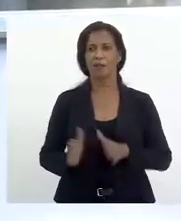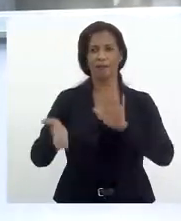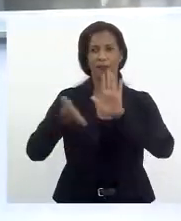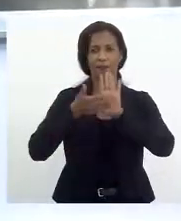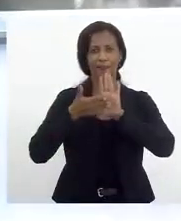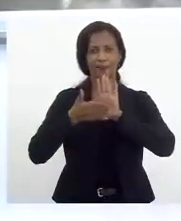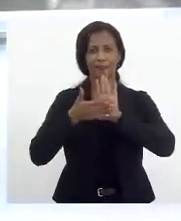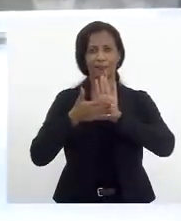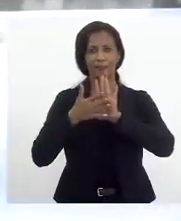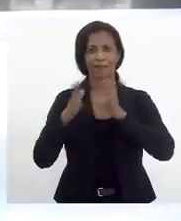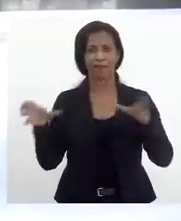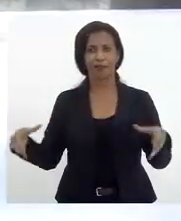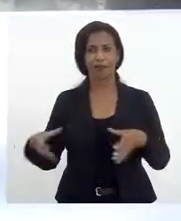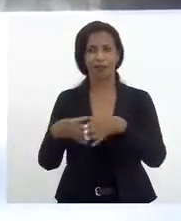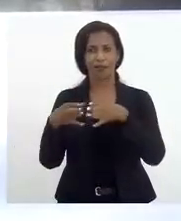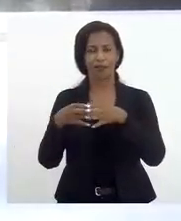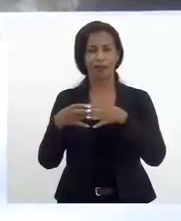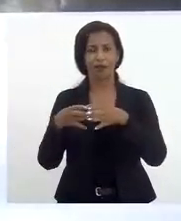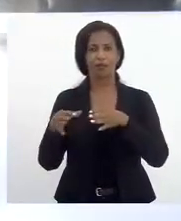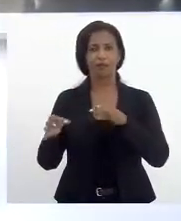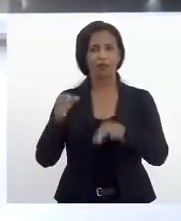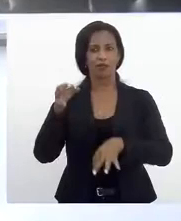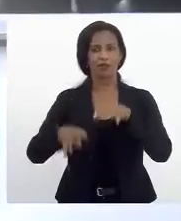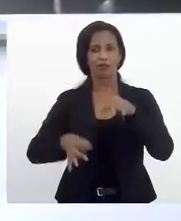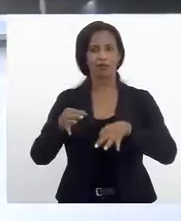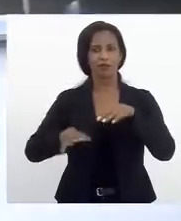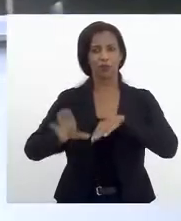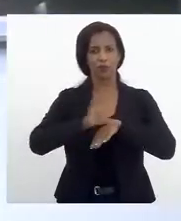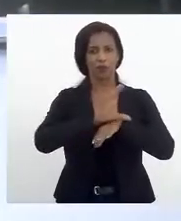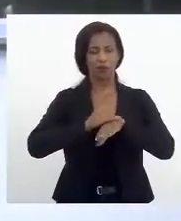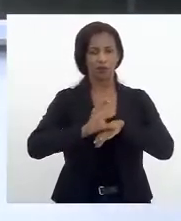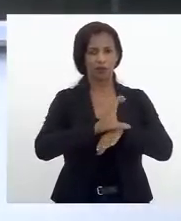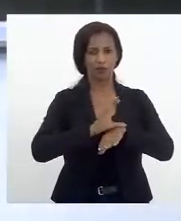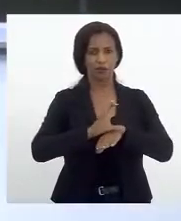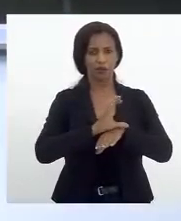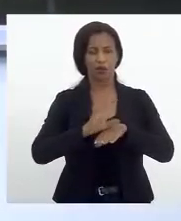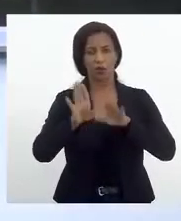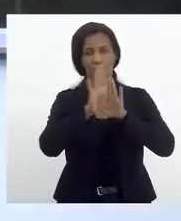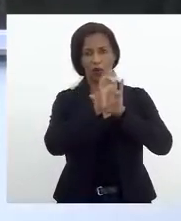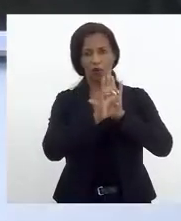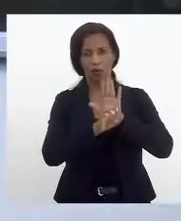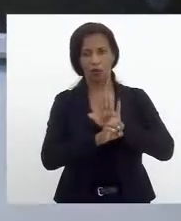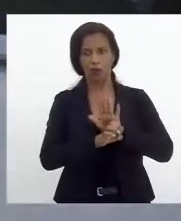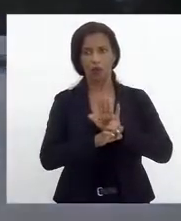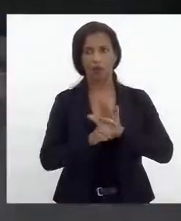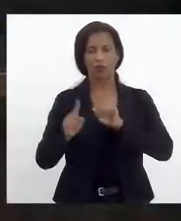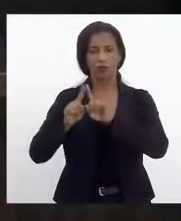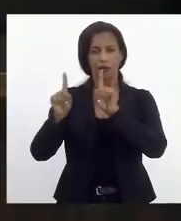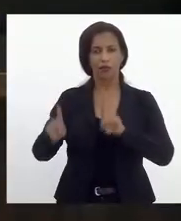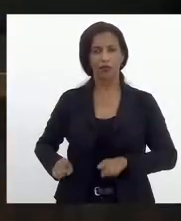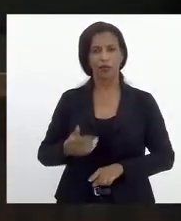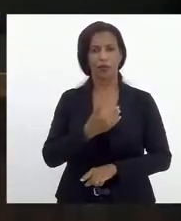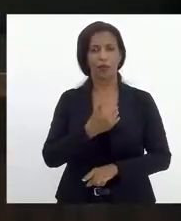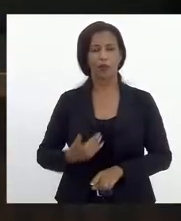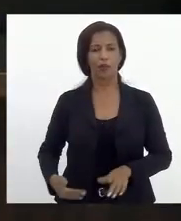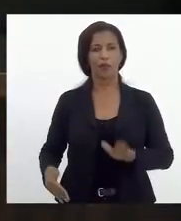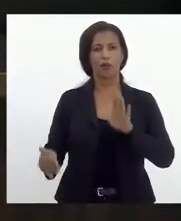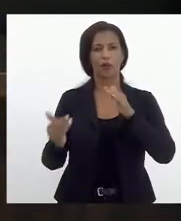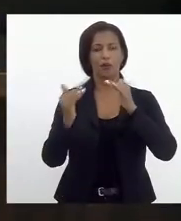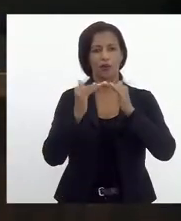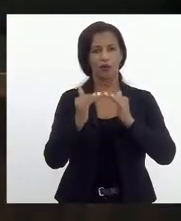Pareceres das comissões de Constituição e Justiça pela constitucionalidade com emendas de servidores públicos